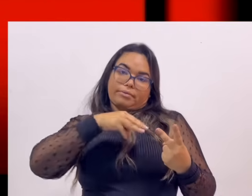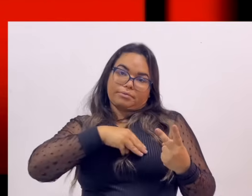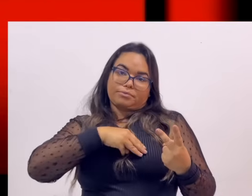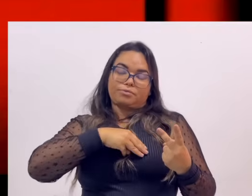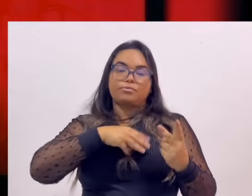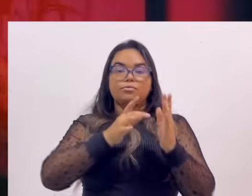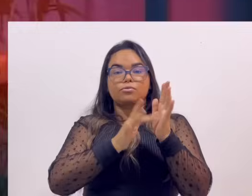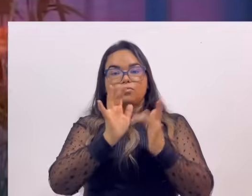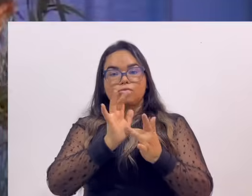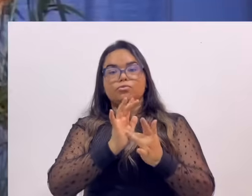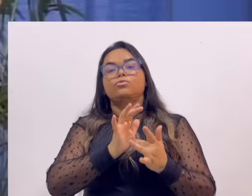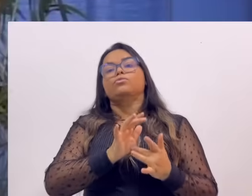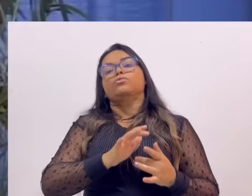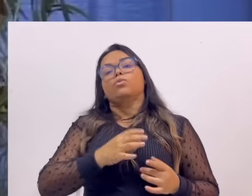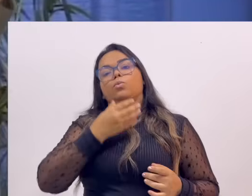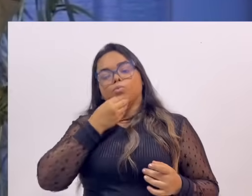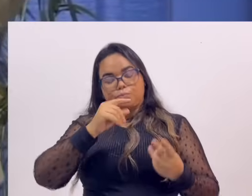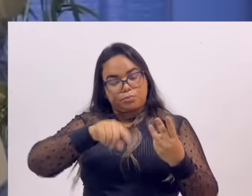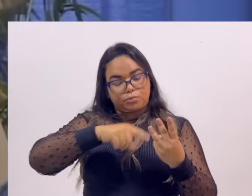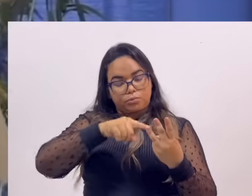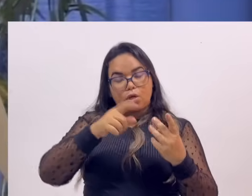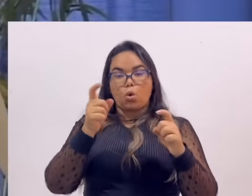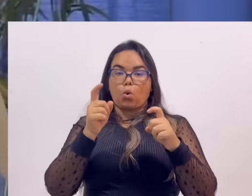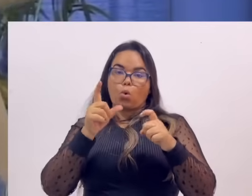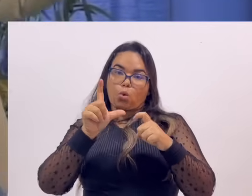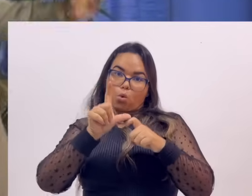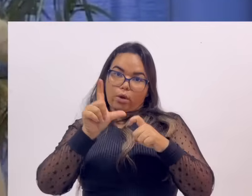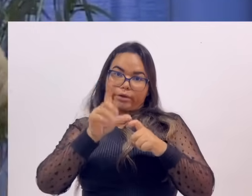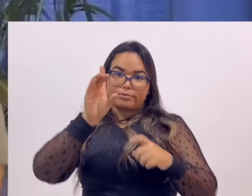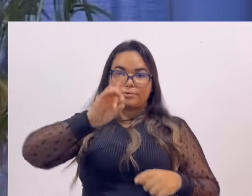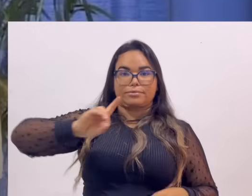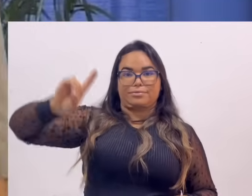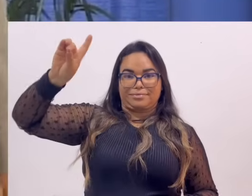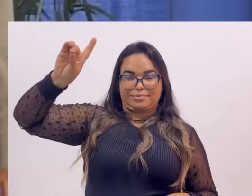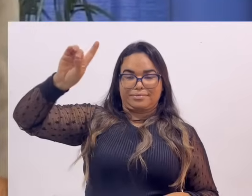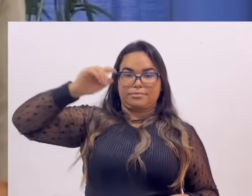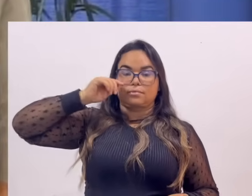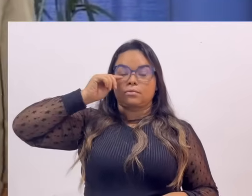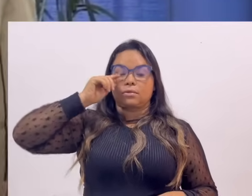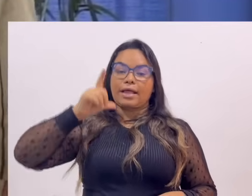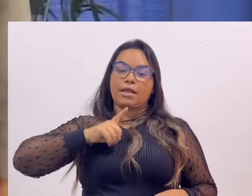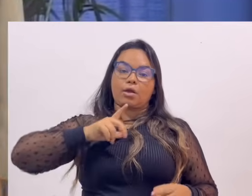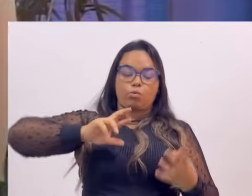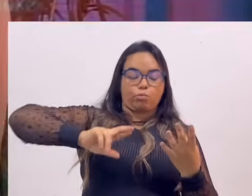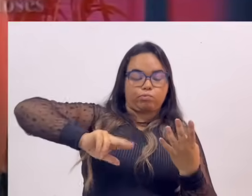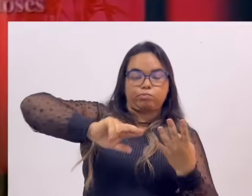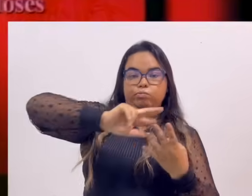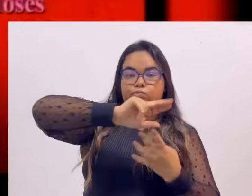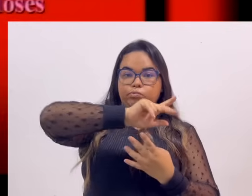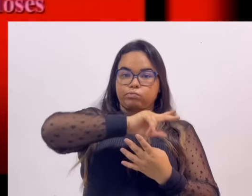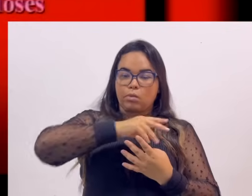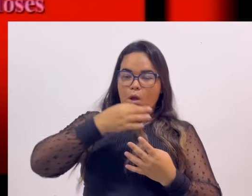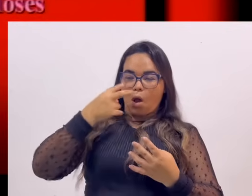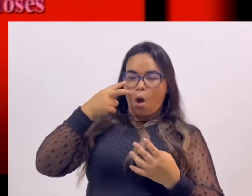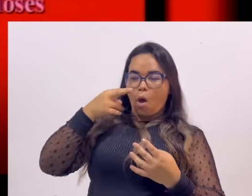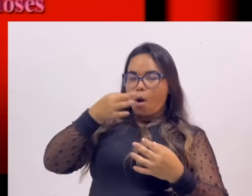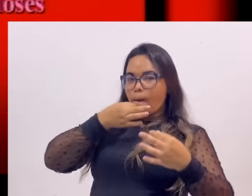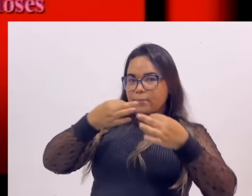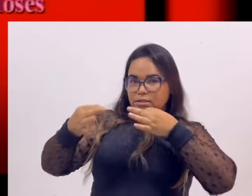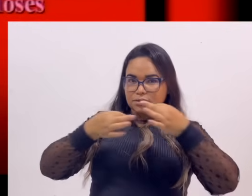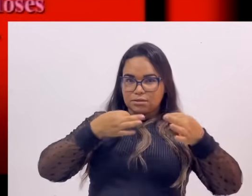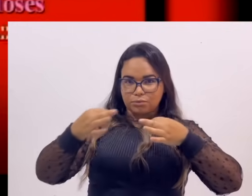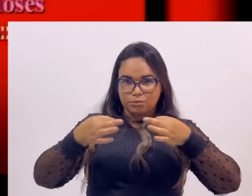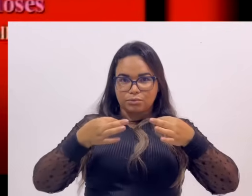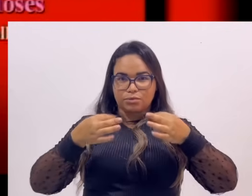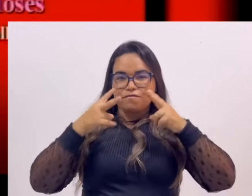Cristo, homem. E João fala de Cristo, o divino. Portanto, aqui há vários aspectos da divindade. Agora,